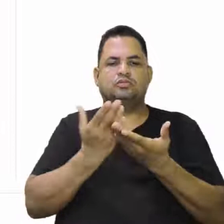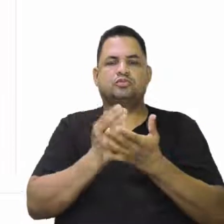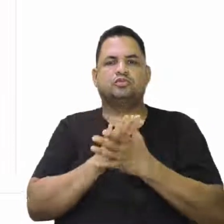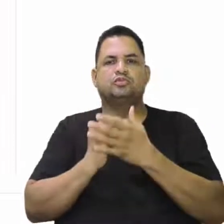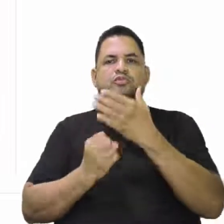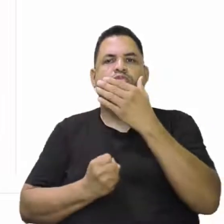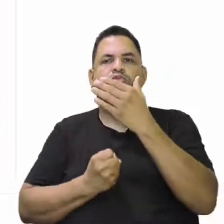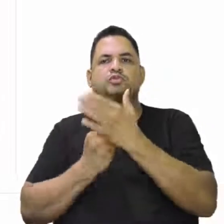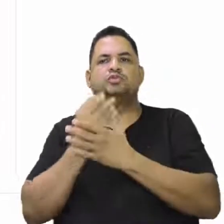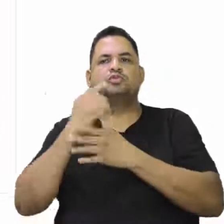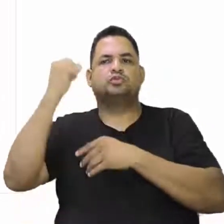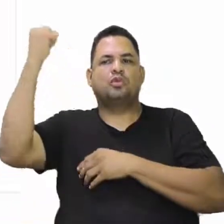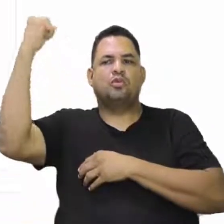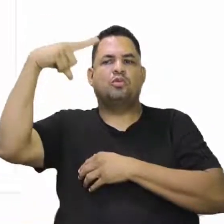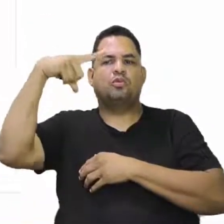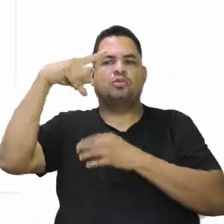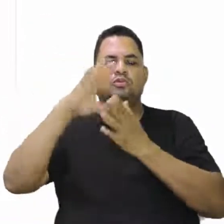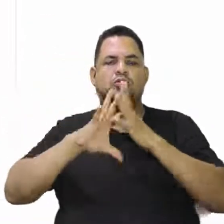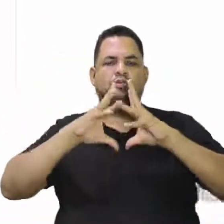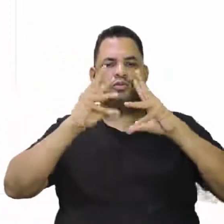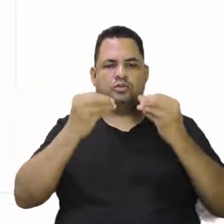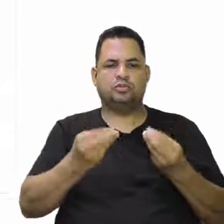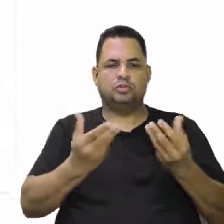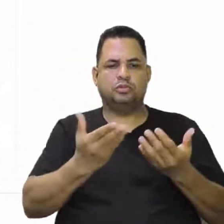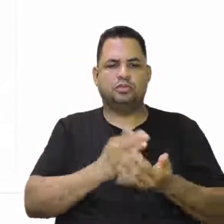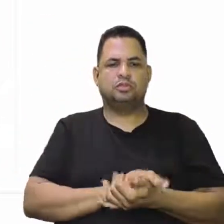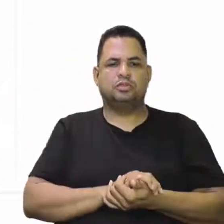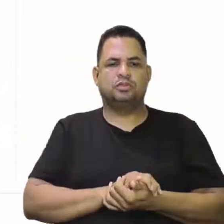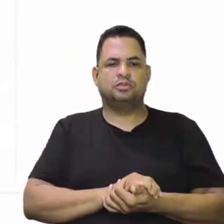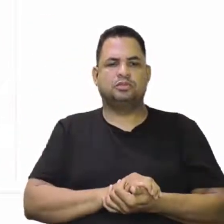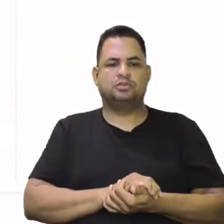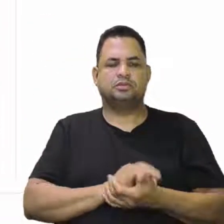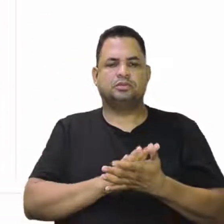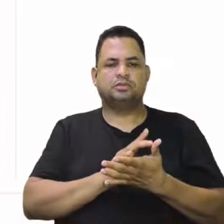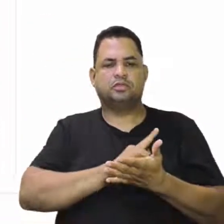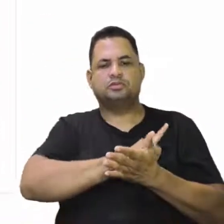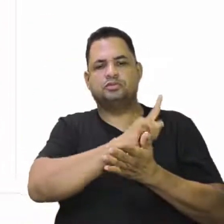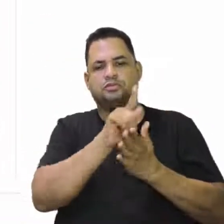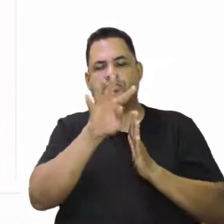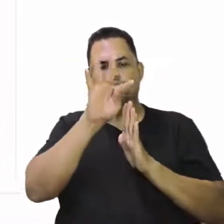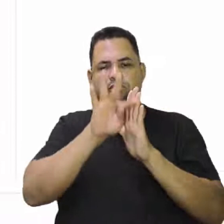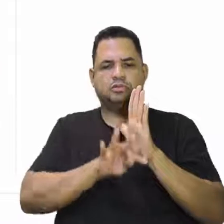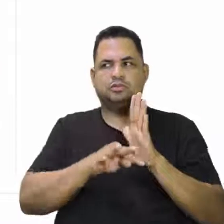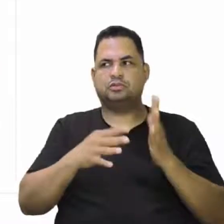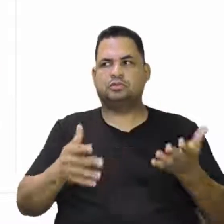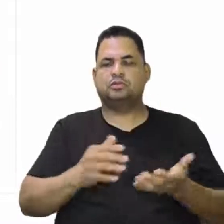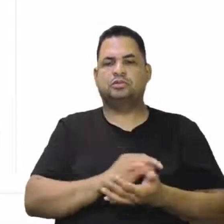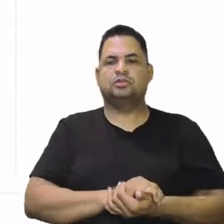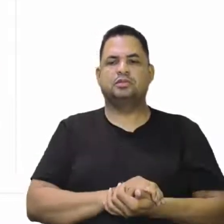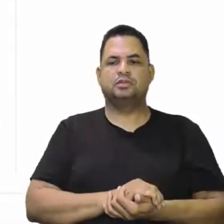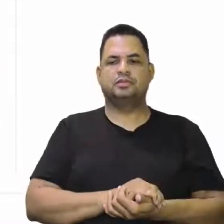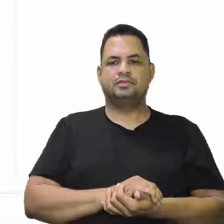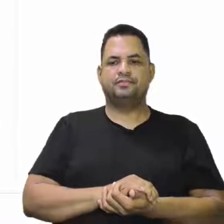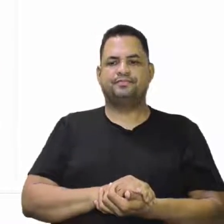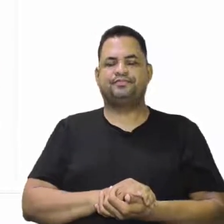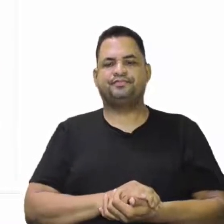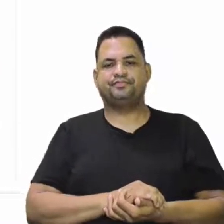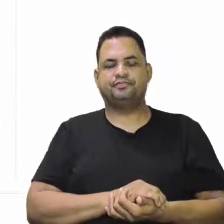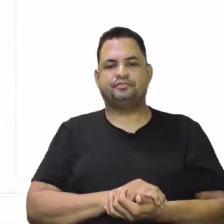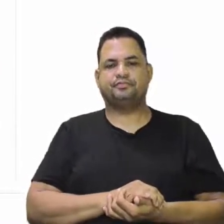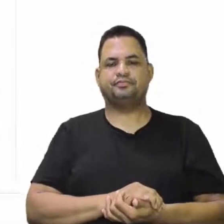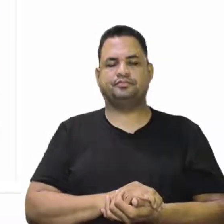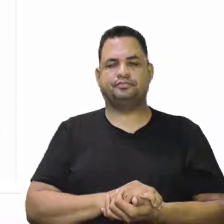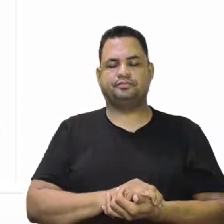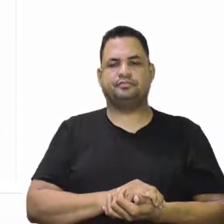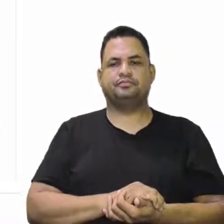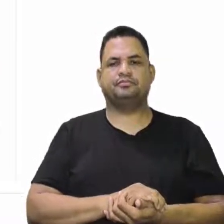sol vai se pôr. Então, tudo isso já é um gênero textual, tá? Já é um gênero